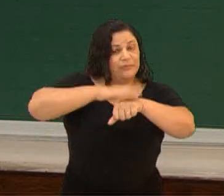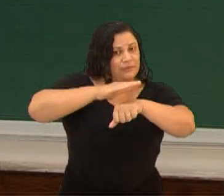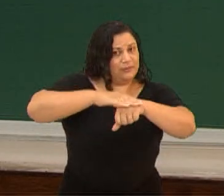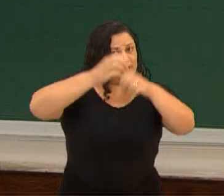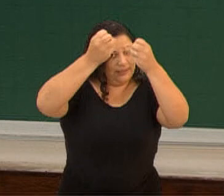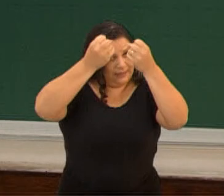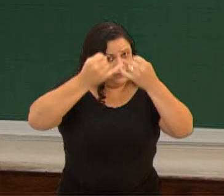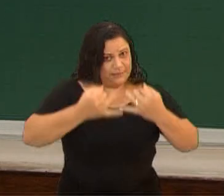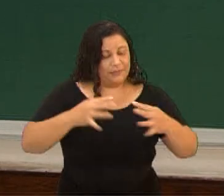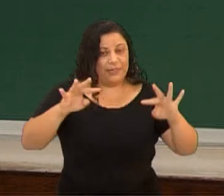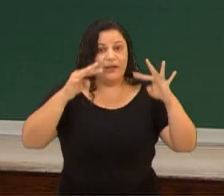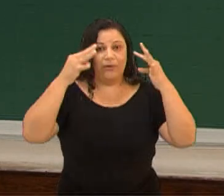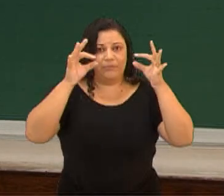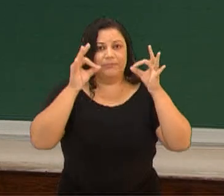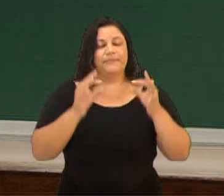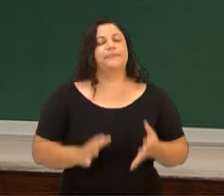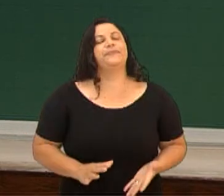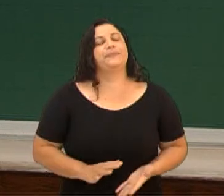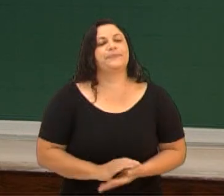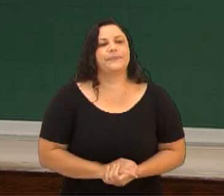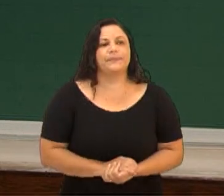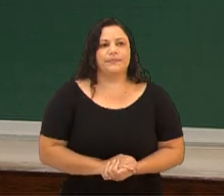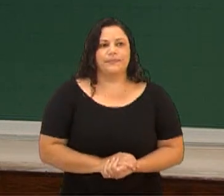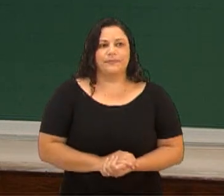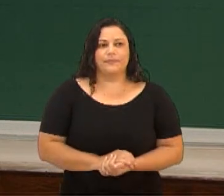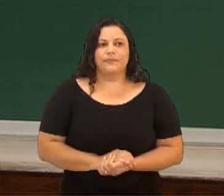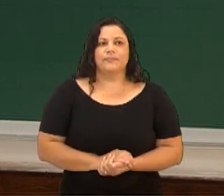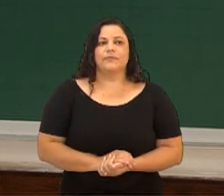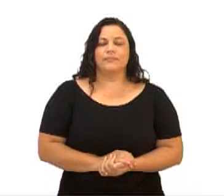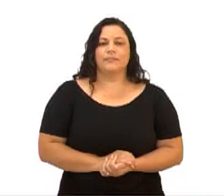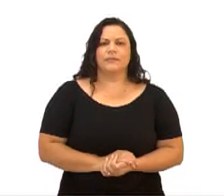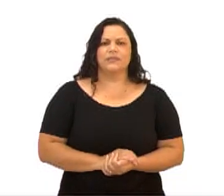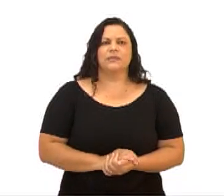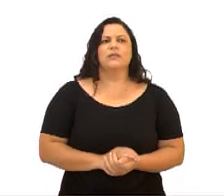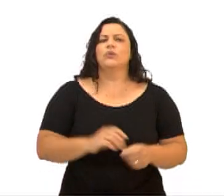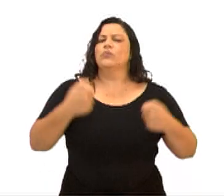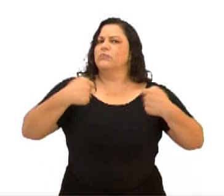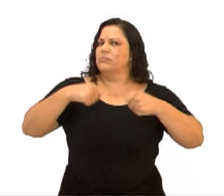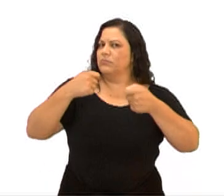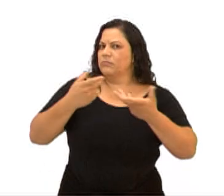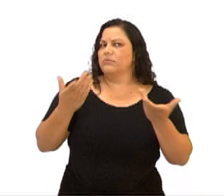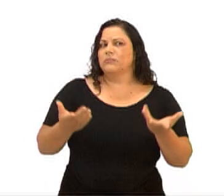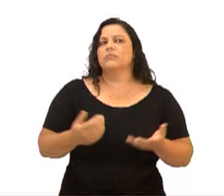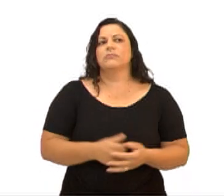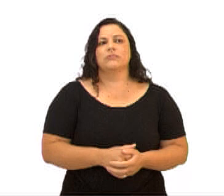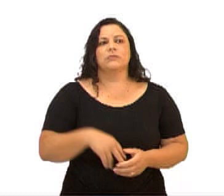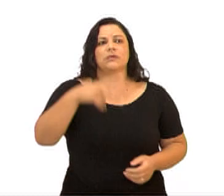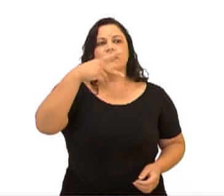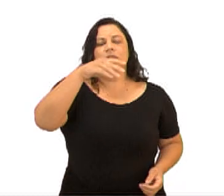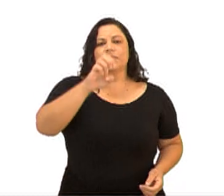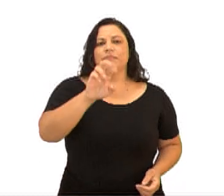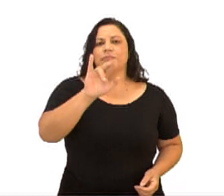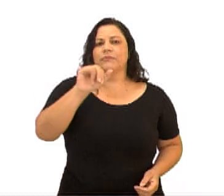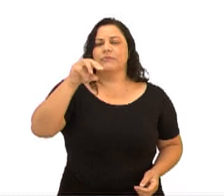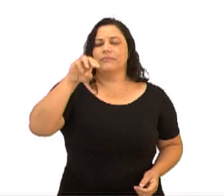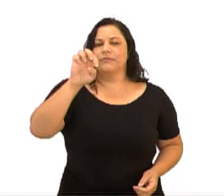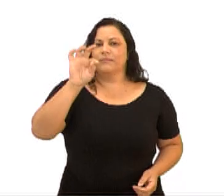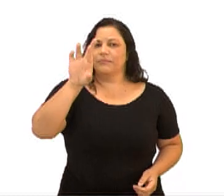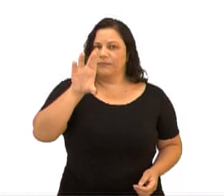cálculo, então preste bem atenção. Olhem aqui, ó. O que nós temos? Que o meu perímetro